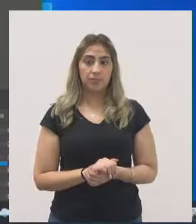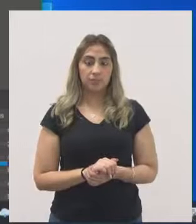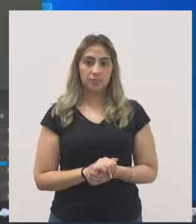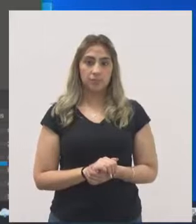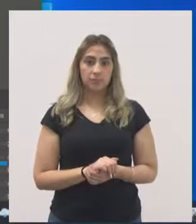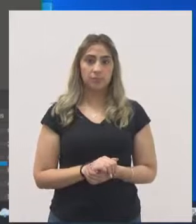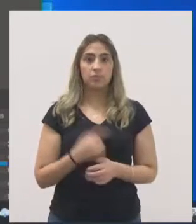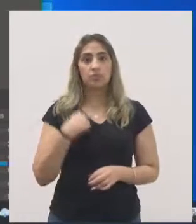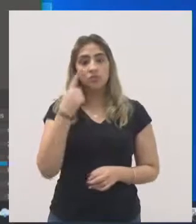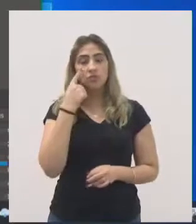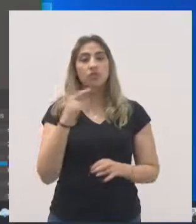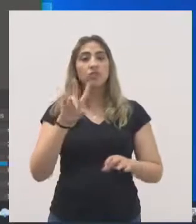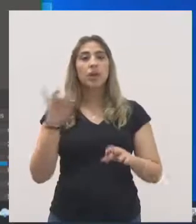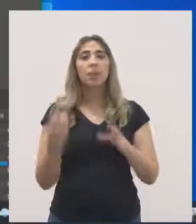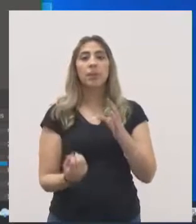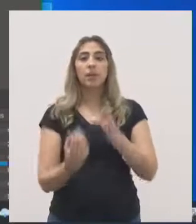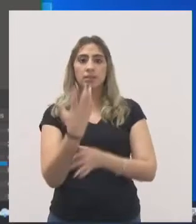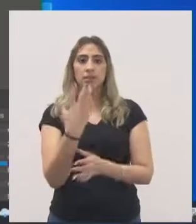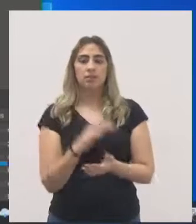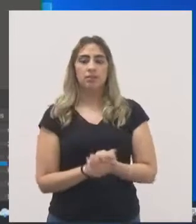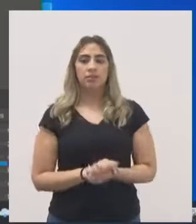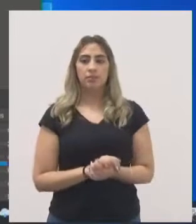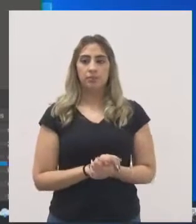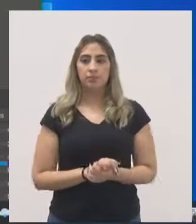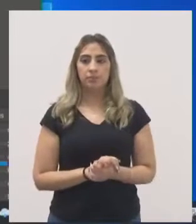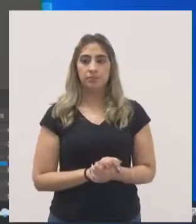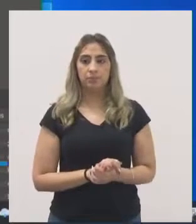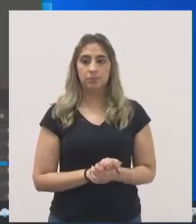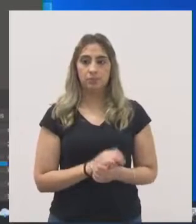Deixa eu ver se vai aparecer.